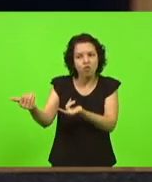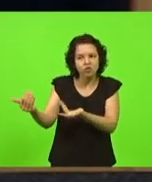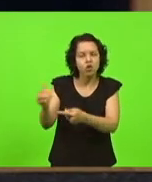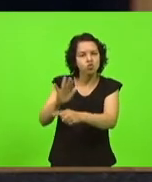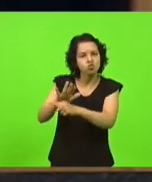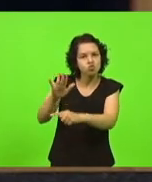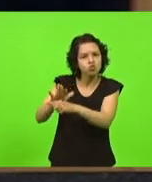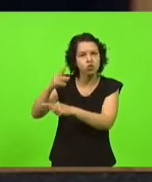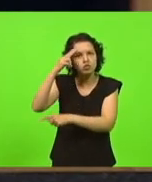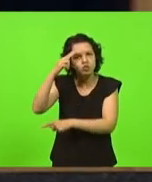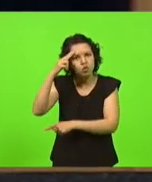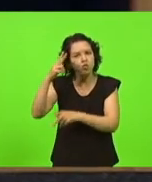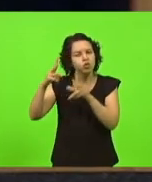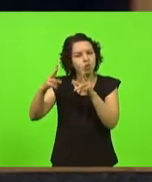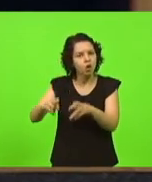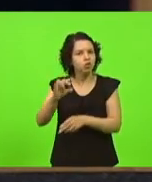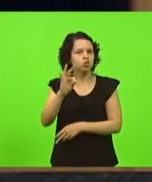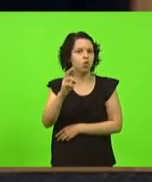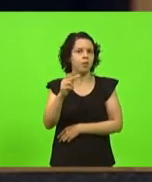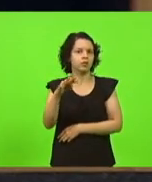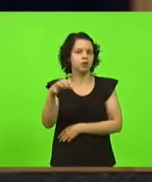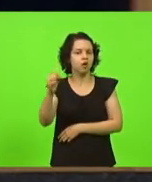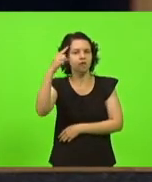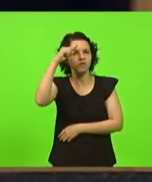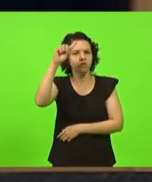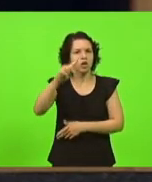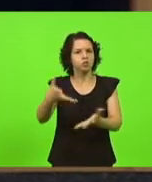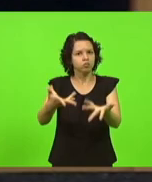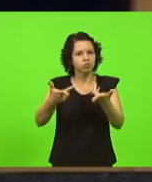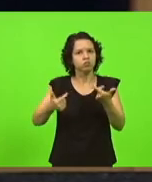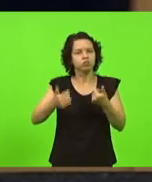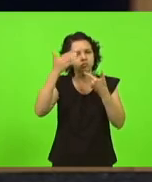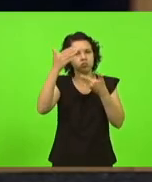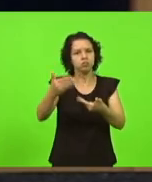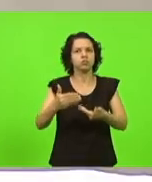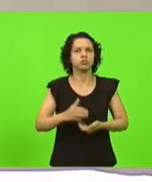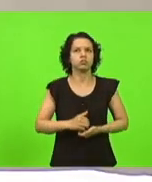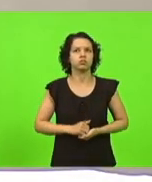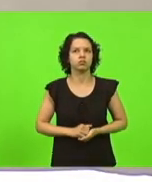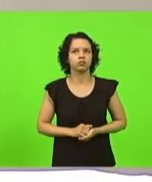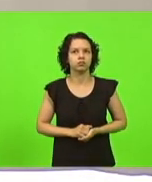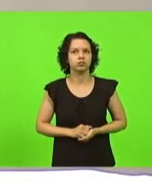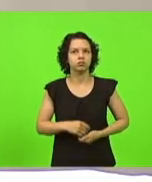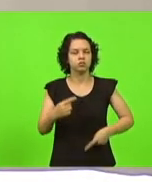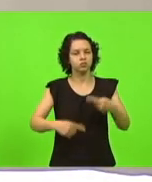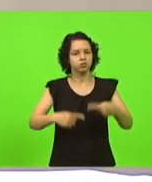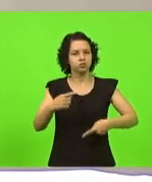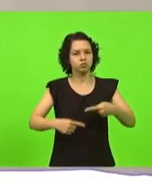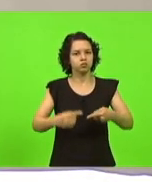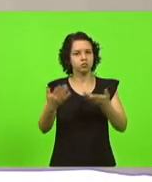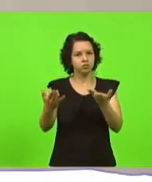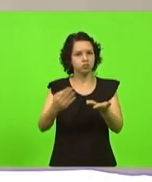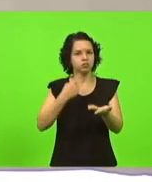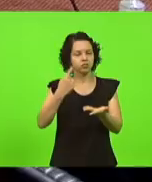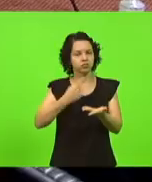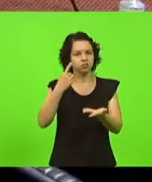como Thomas Edison, que fez inventos maravilhosos. Obrigado. Vamos discutir a matéria com a palavra o deputado